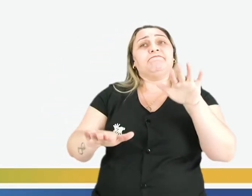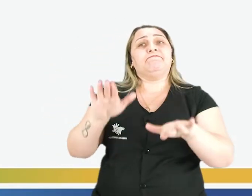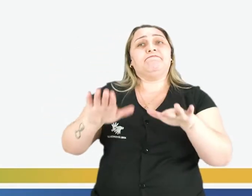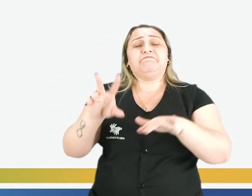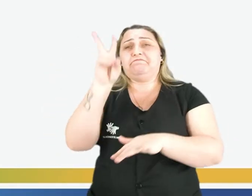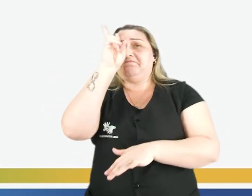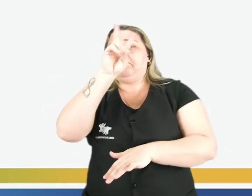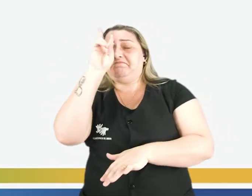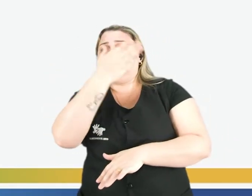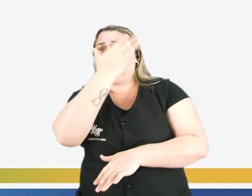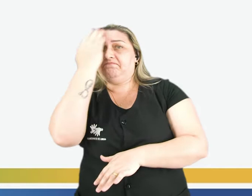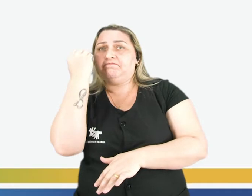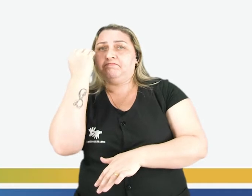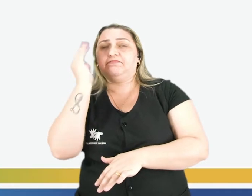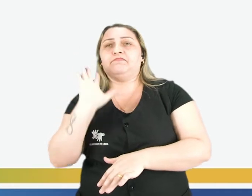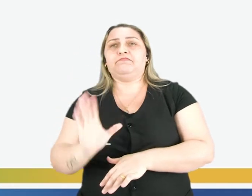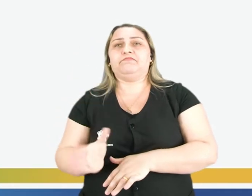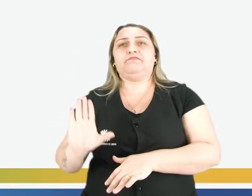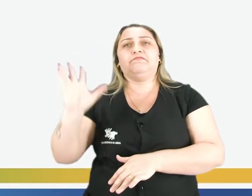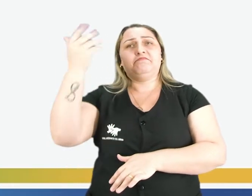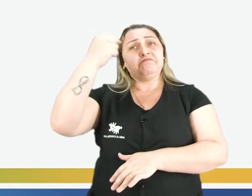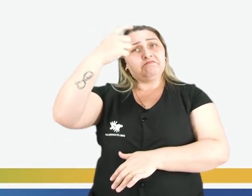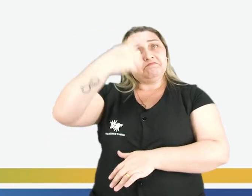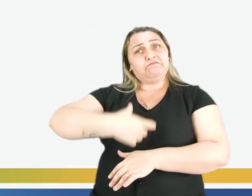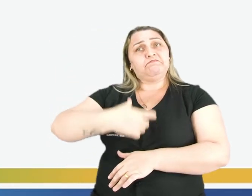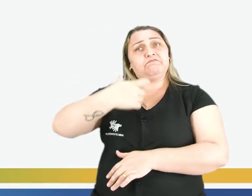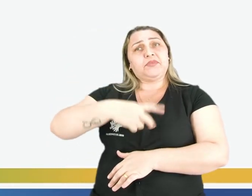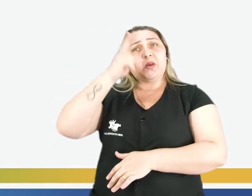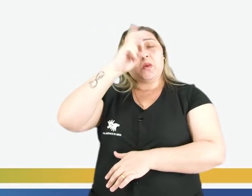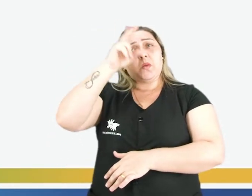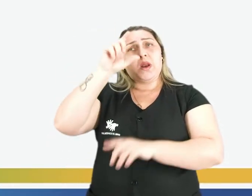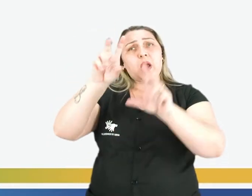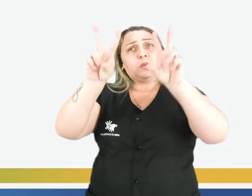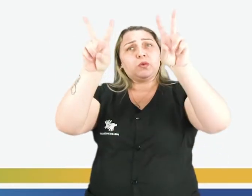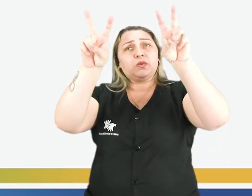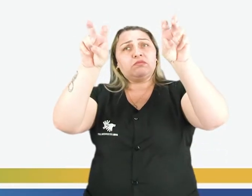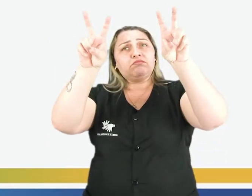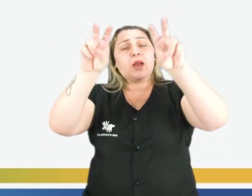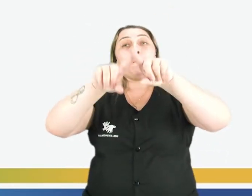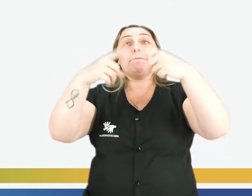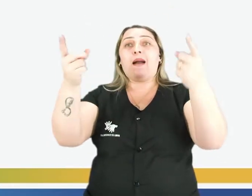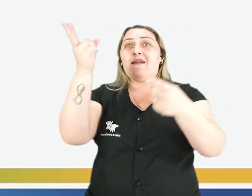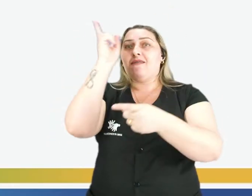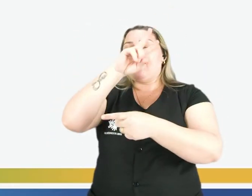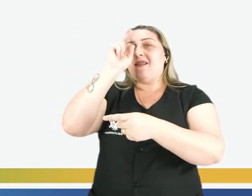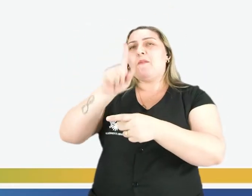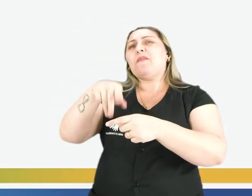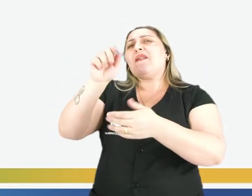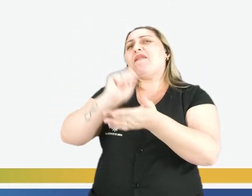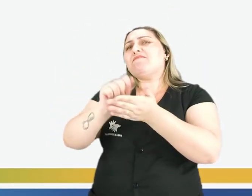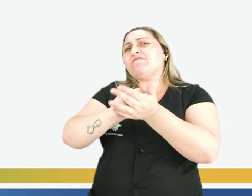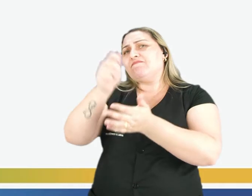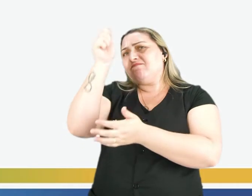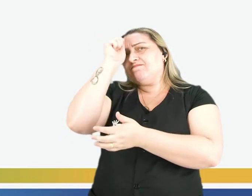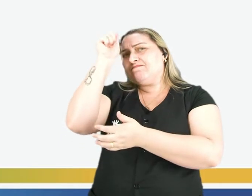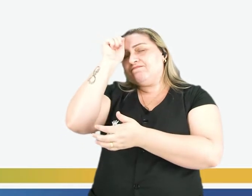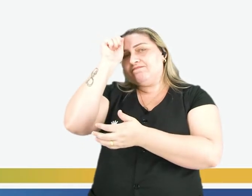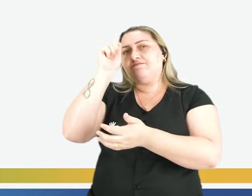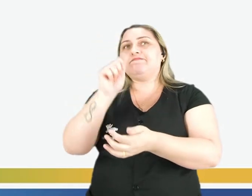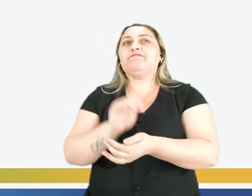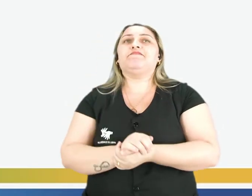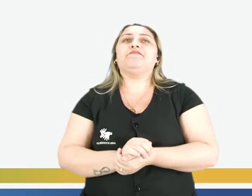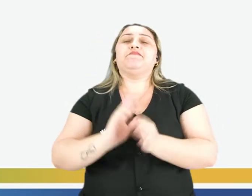até não lembrar, já aconteceu muito comigo, eu não lembro do título do texto. mas eu lembro do autor. Aí eu coloco